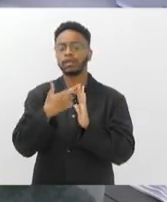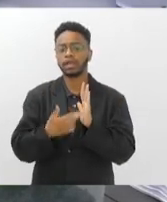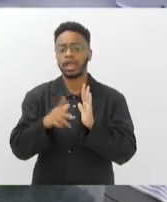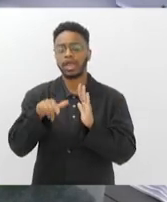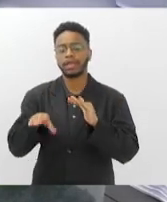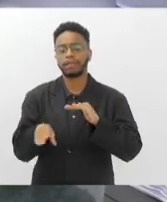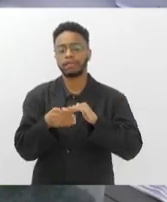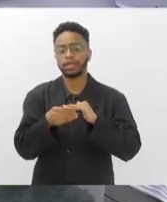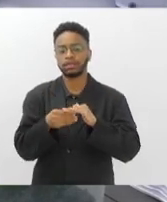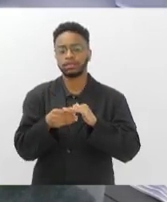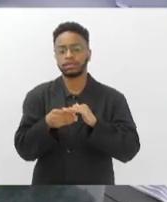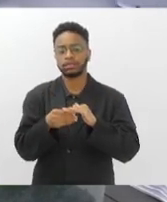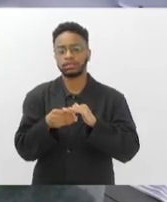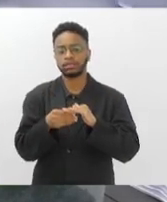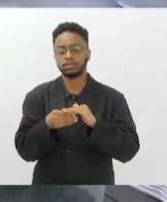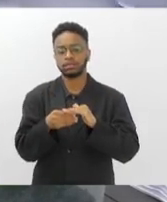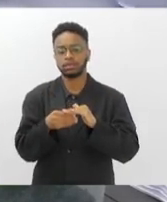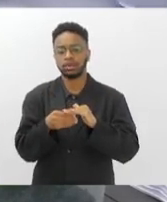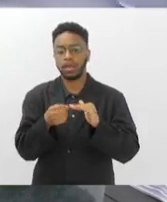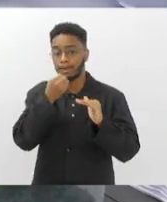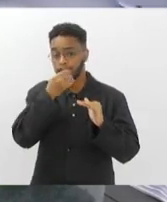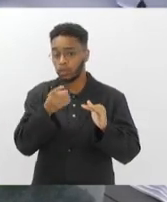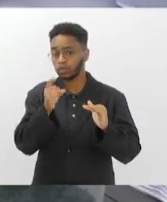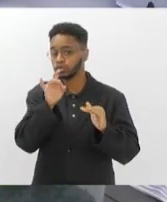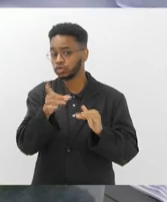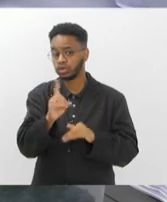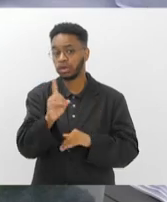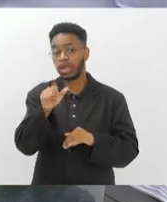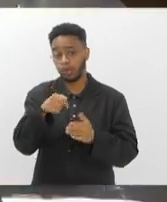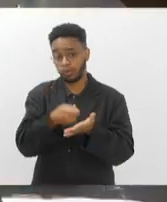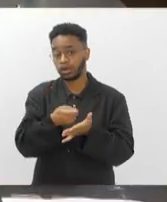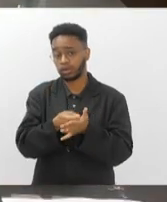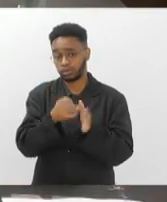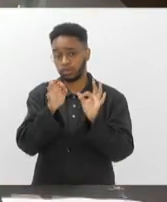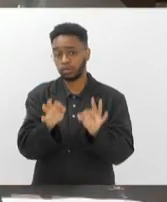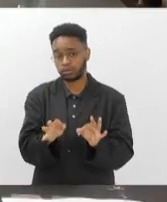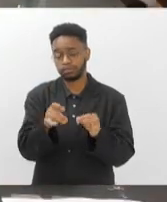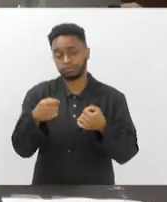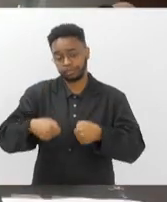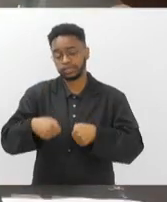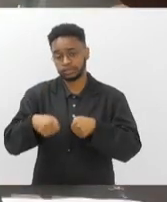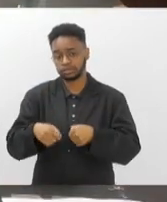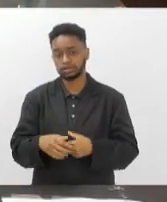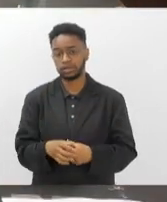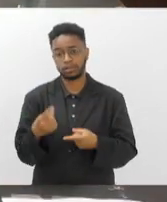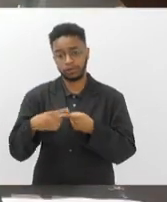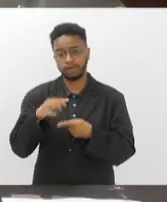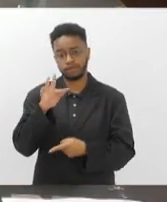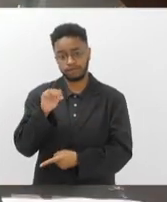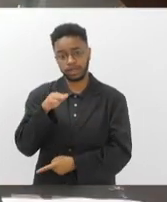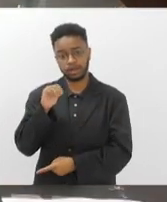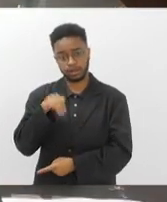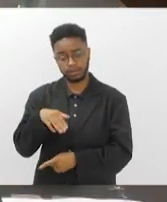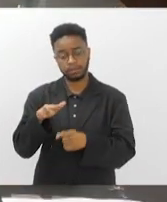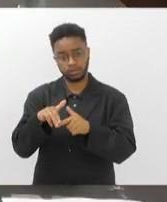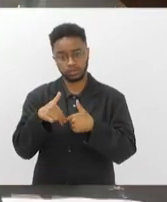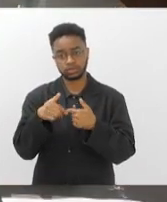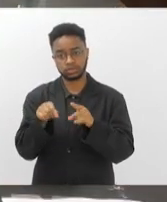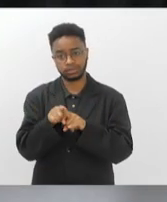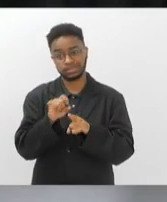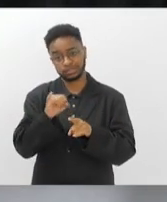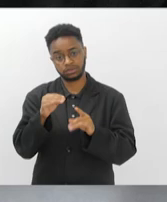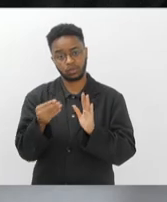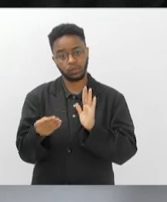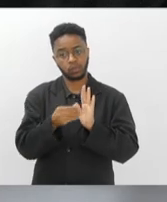aditiva. Deputada Élica. Não é só boa, porque é obrigatório. É necessário. O FECAM é para isso. Se Vossa Excelência puder